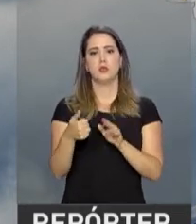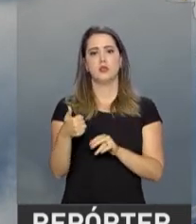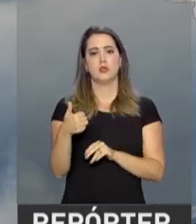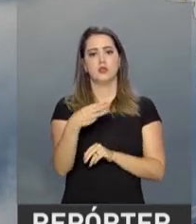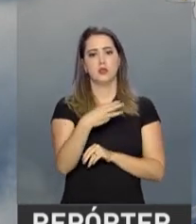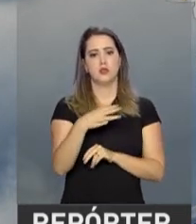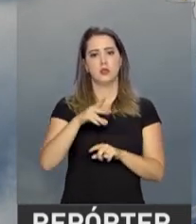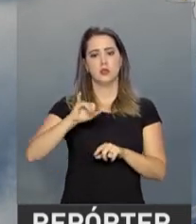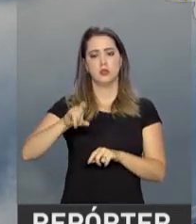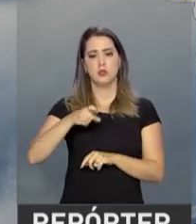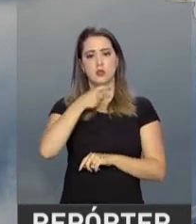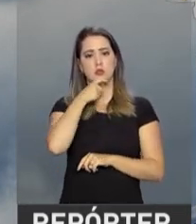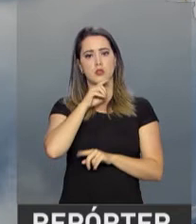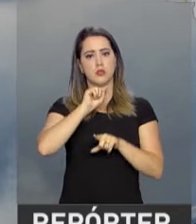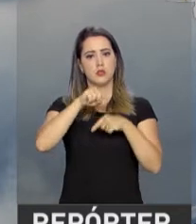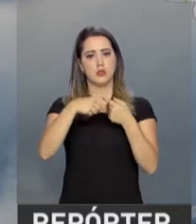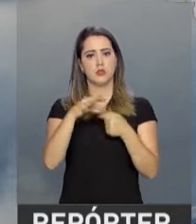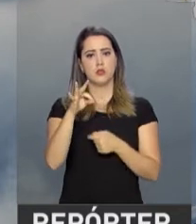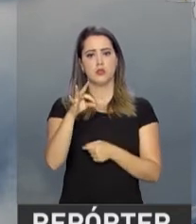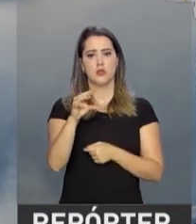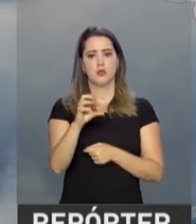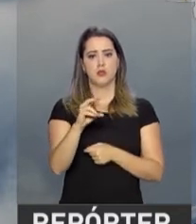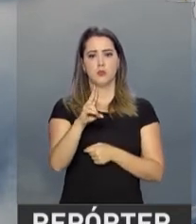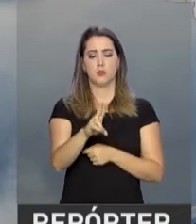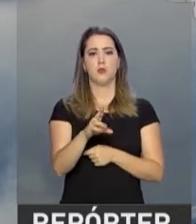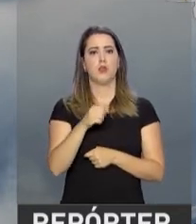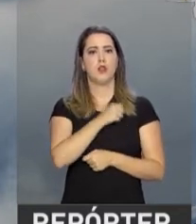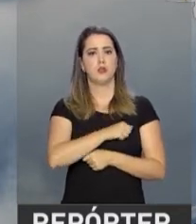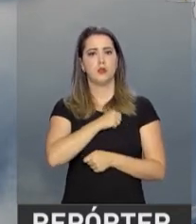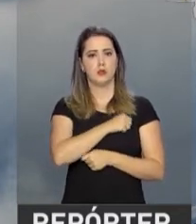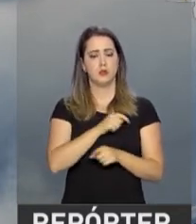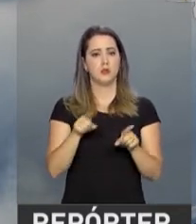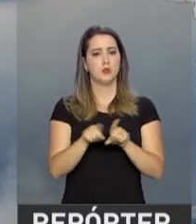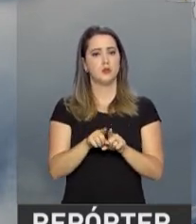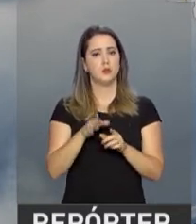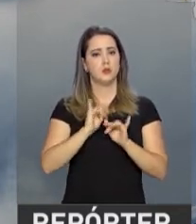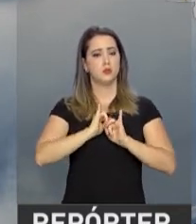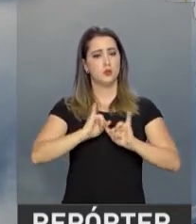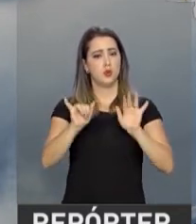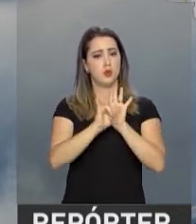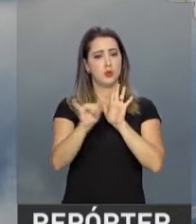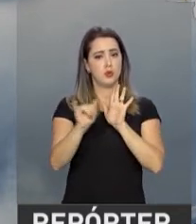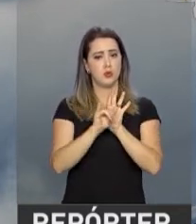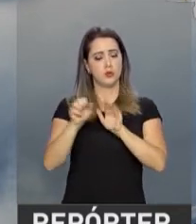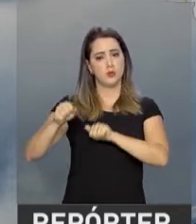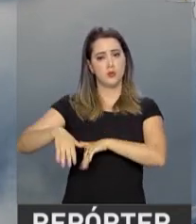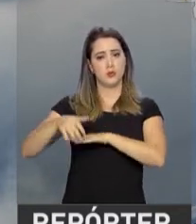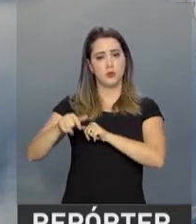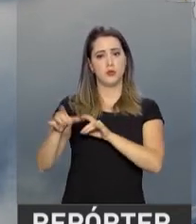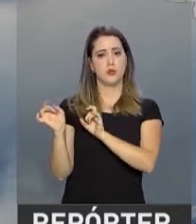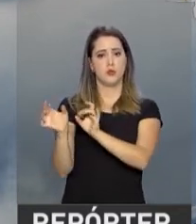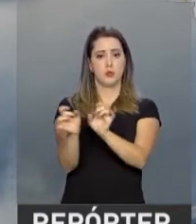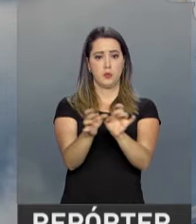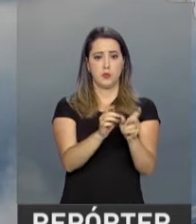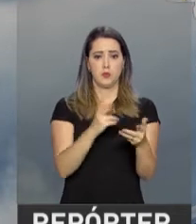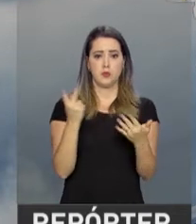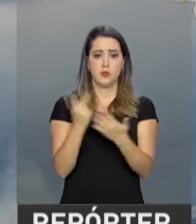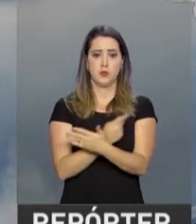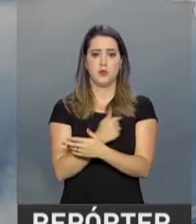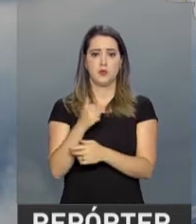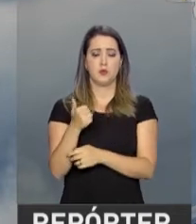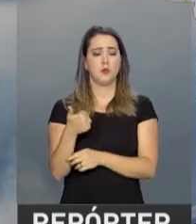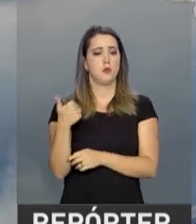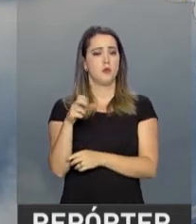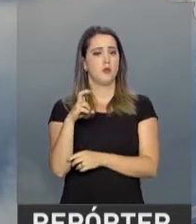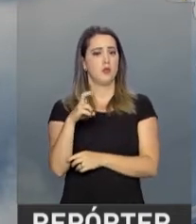envio das regras ao tcu até agosto o lançamento do edital em setembro eo leilão acontece na primeira